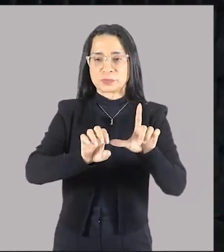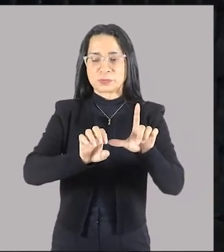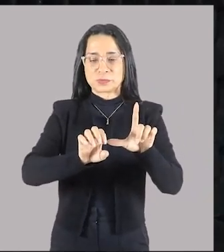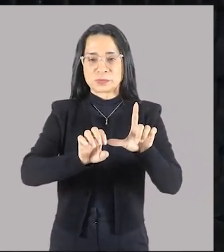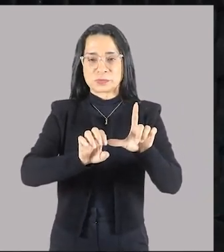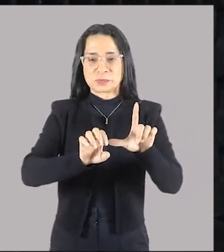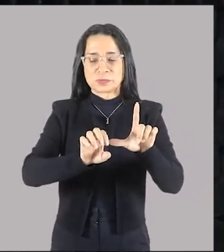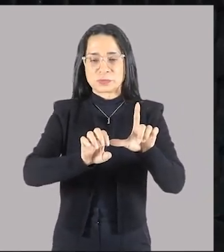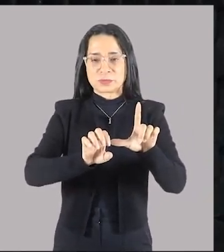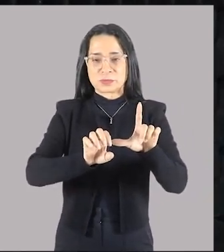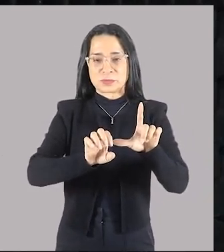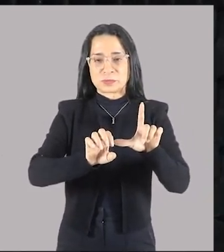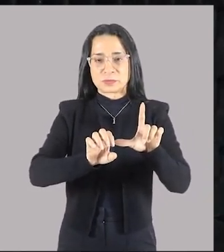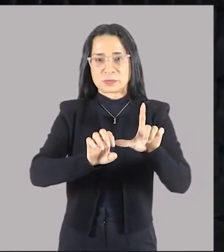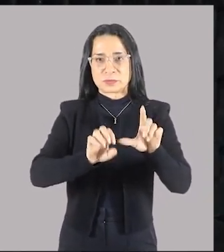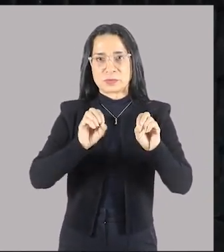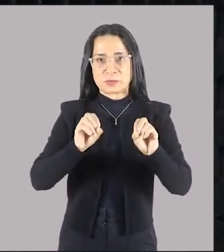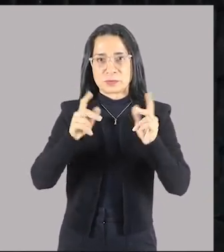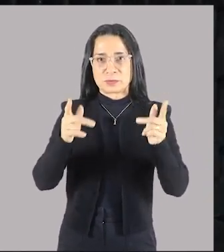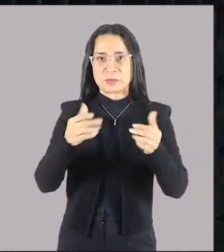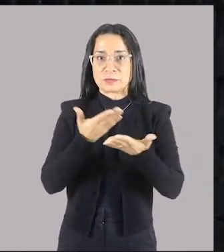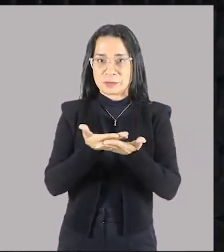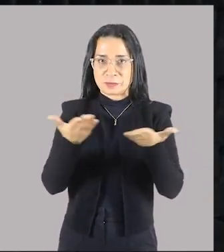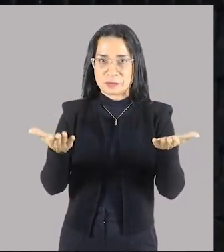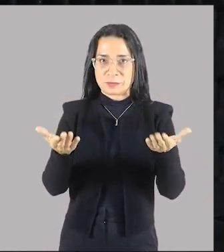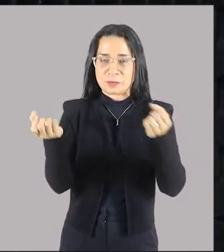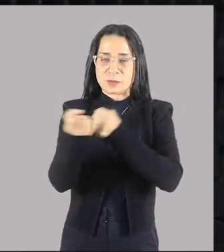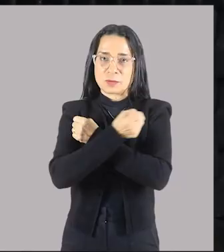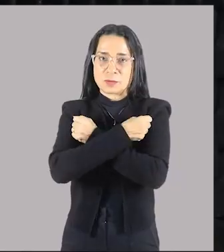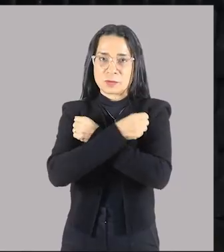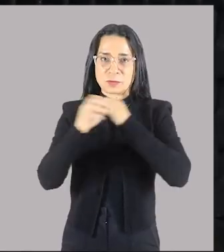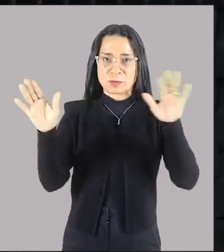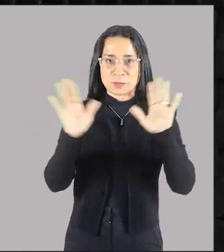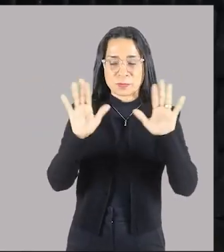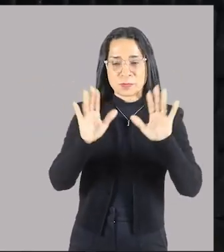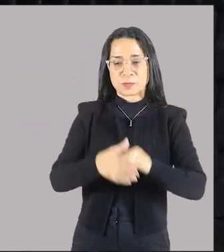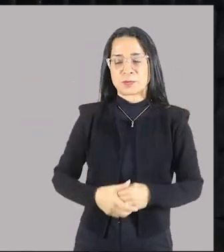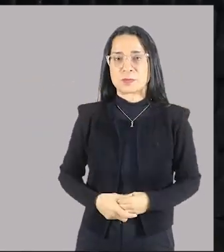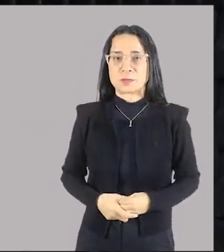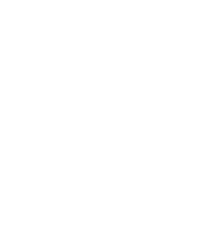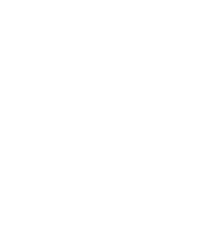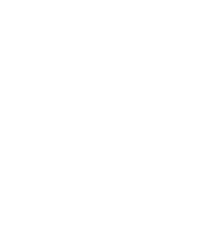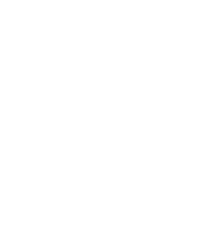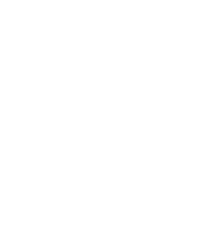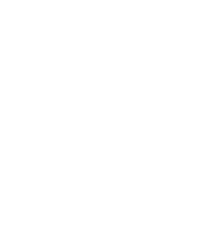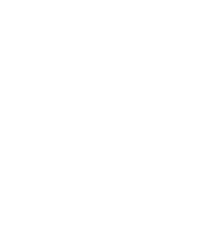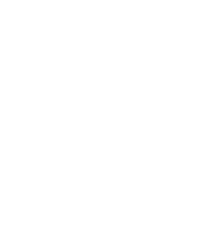Mello. Ok, galera? Um grande abraço e até o próximo encontro. Valeu.